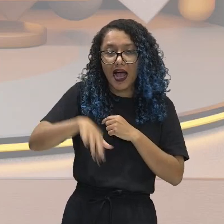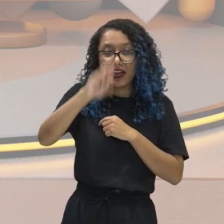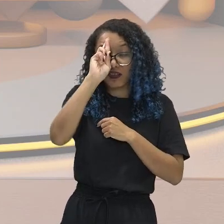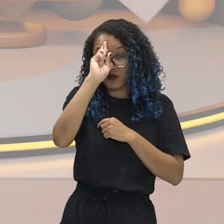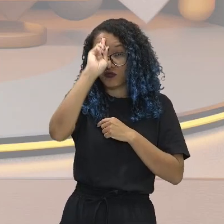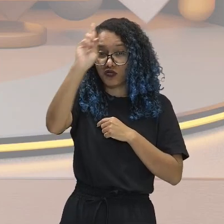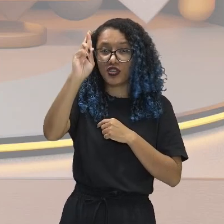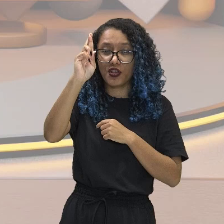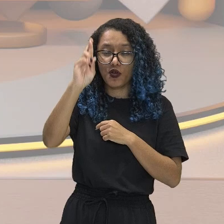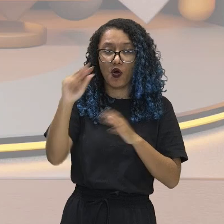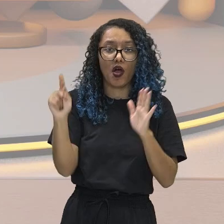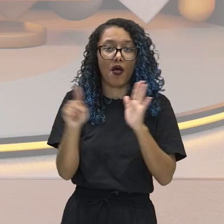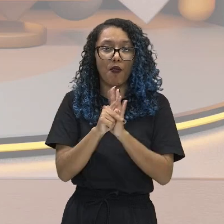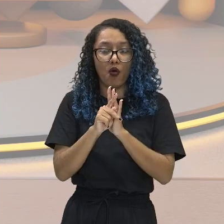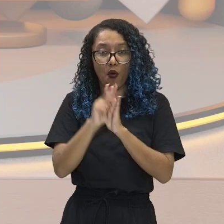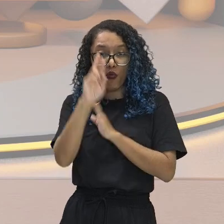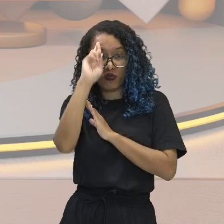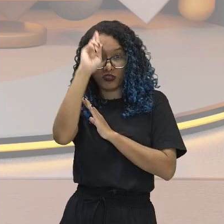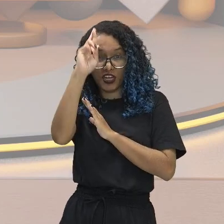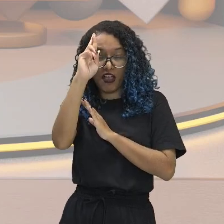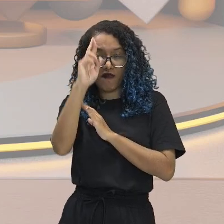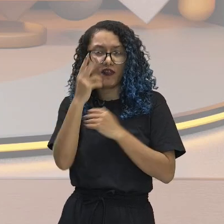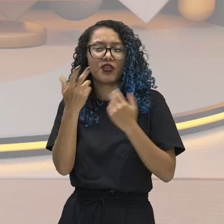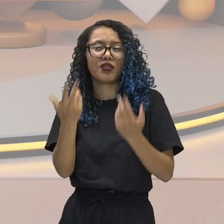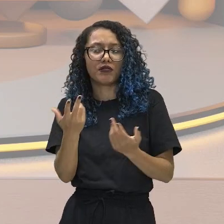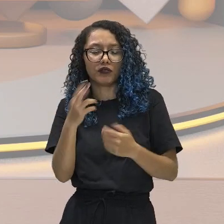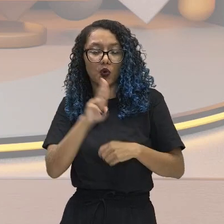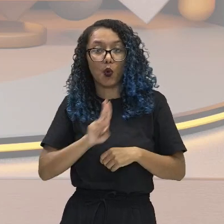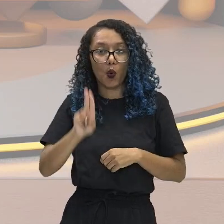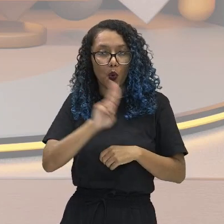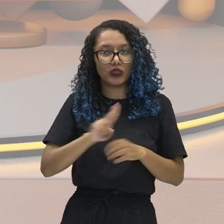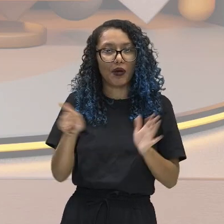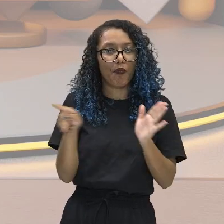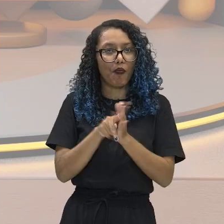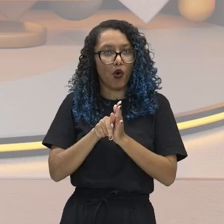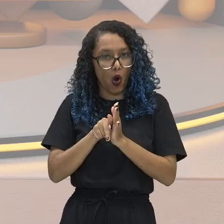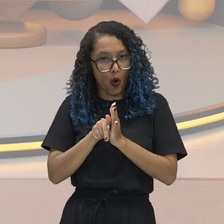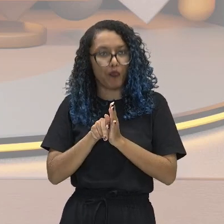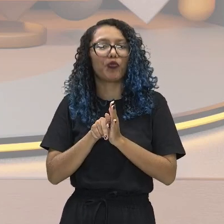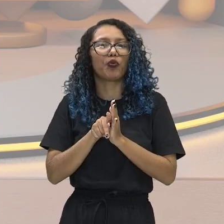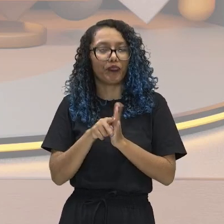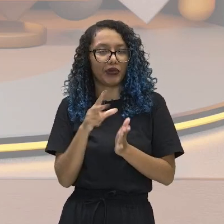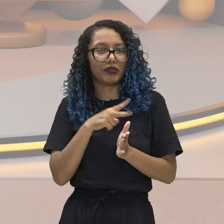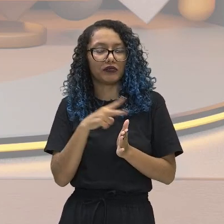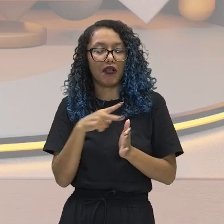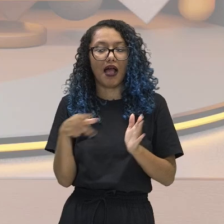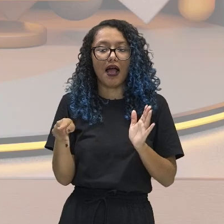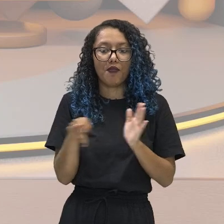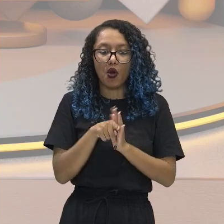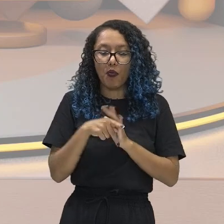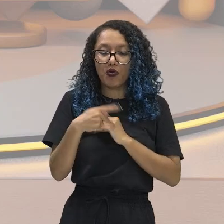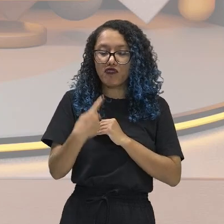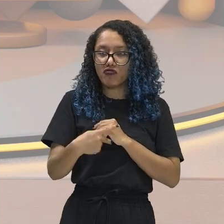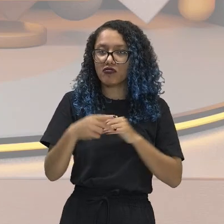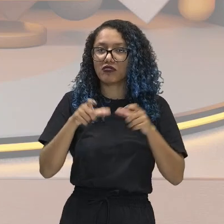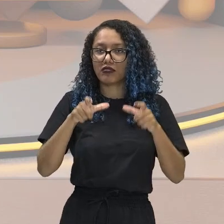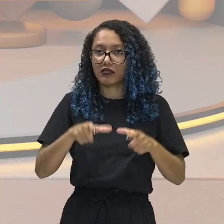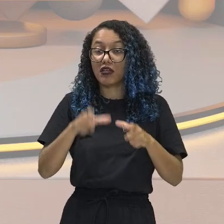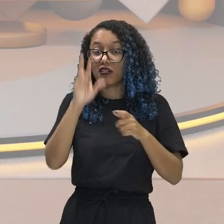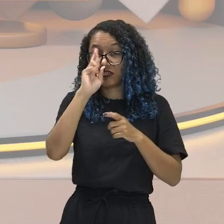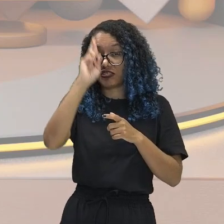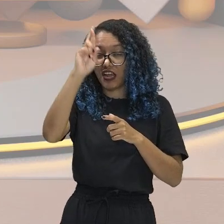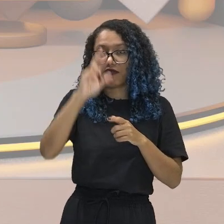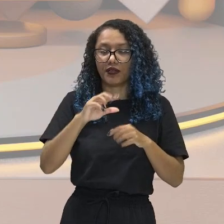de propriedade e de uso exclusivo do próprio senhor feudal. Posteriormente, a gente tem também o manso